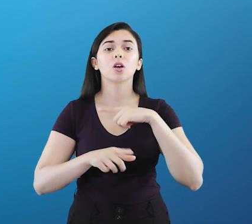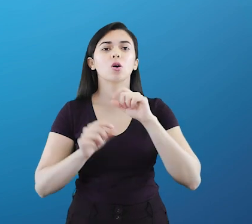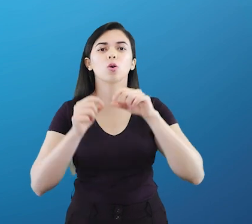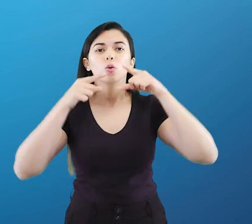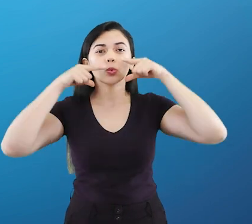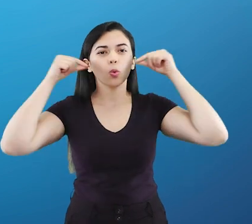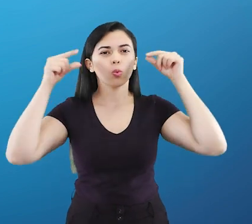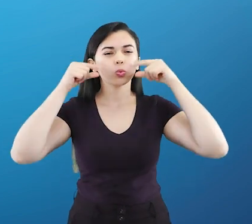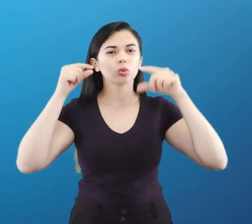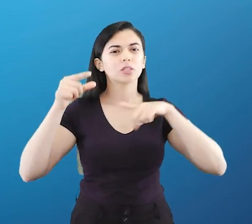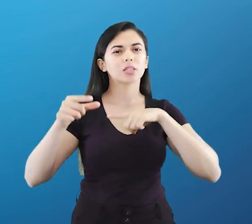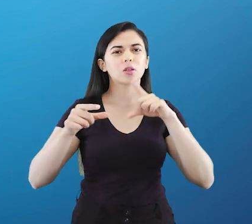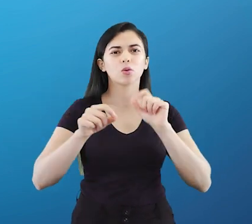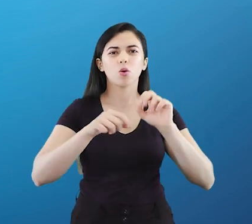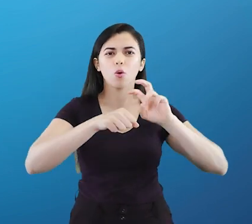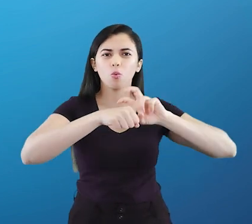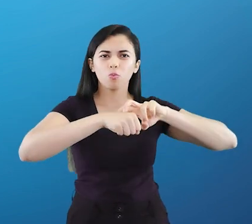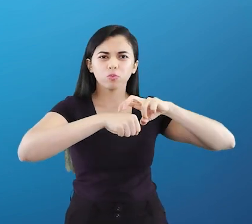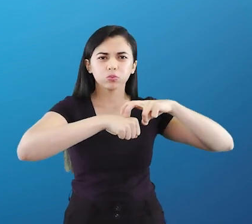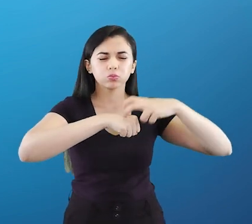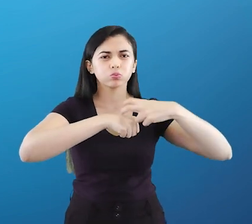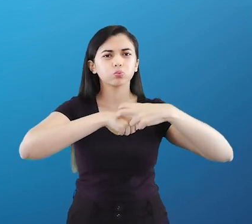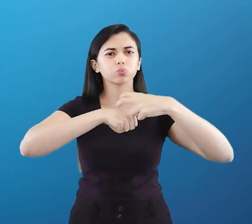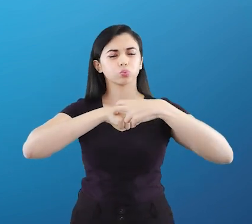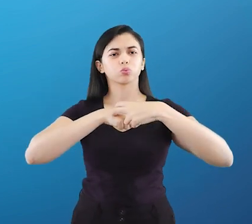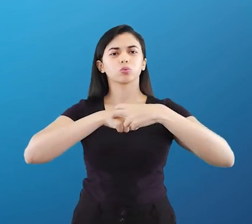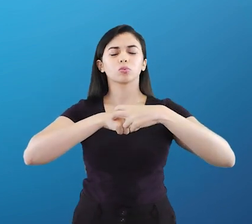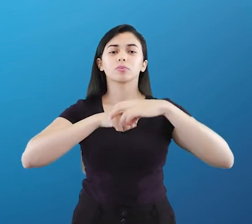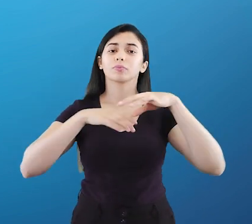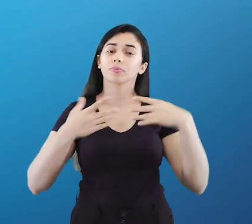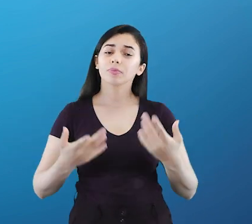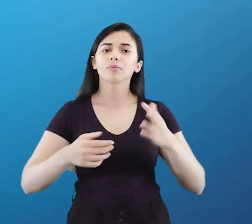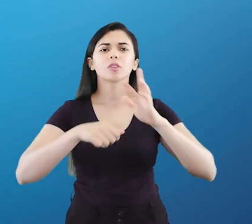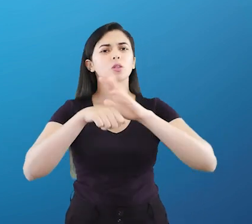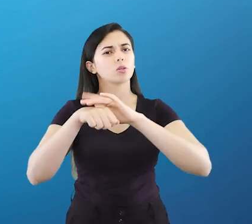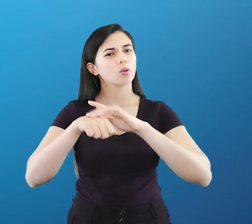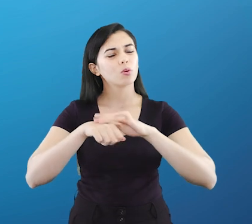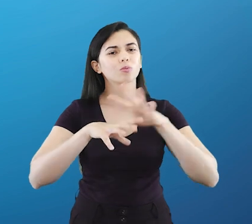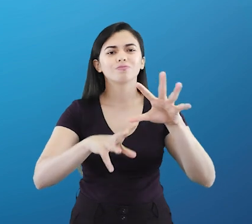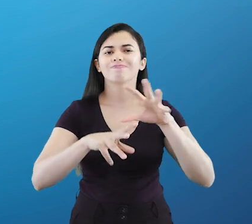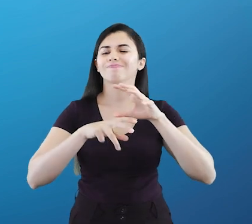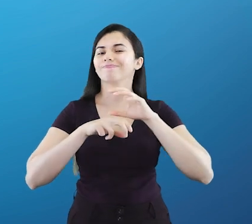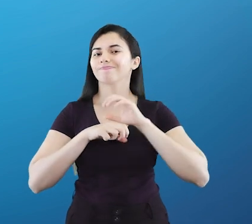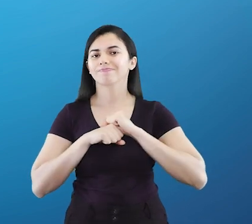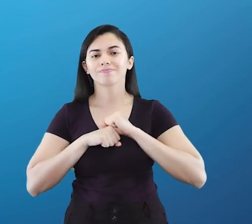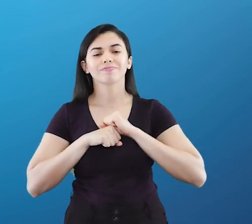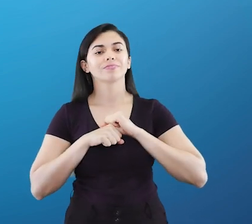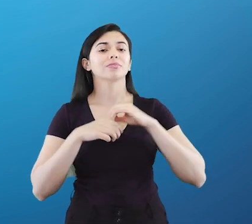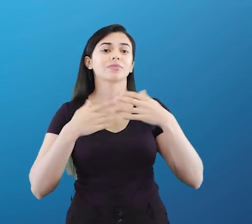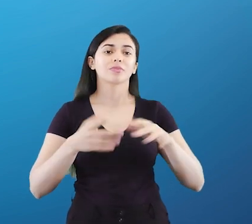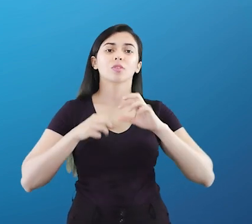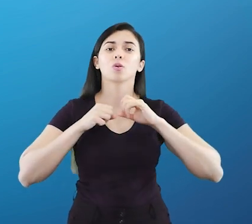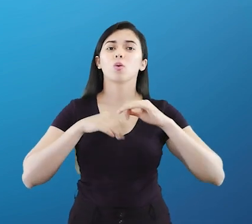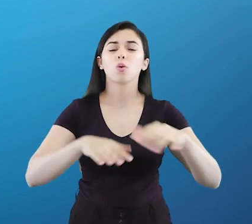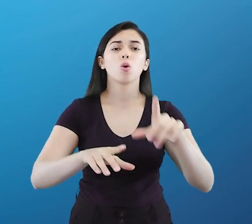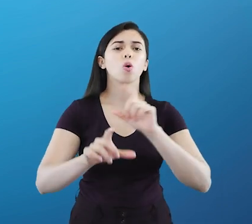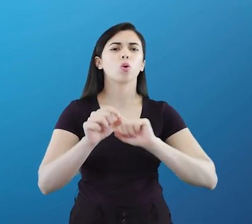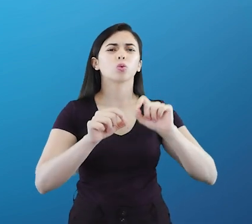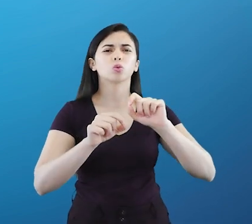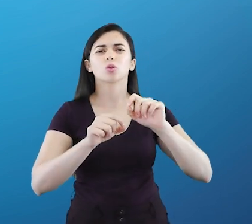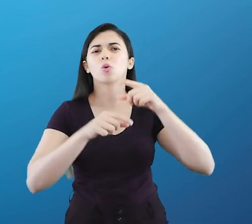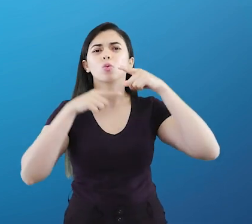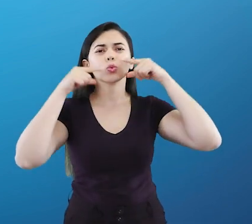que elimina a bactéria através da sua urina. É uma doença infecciosa transmitida ao homem pela urina de